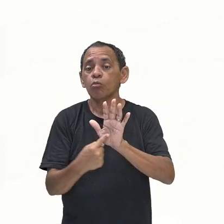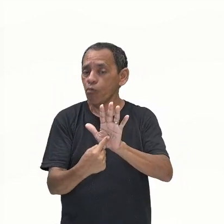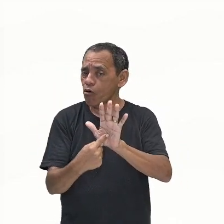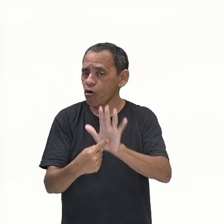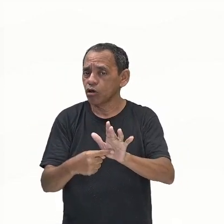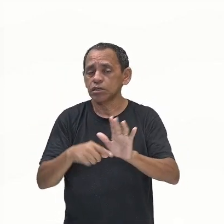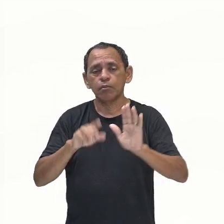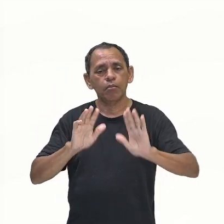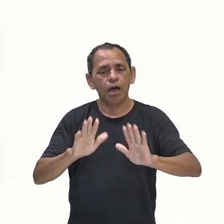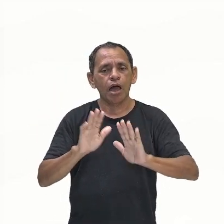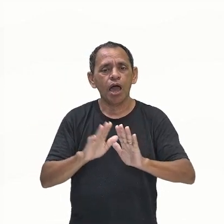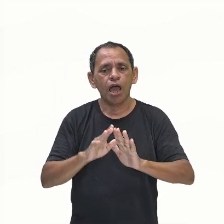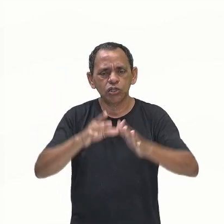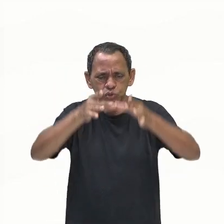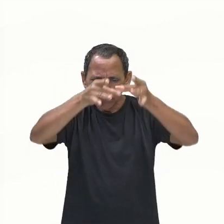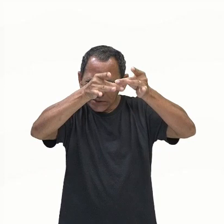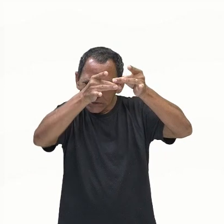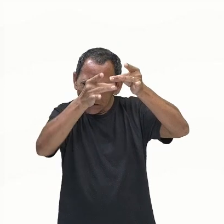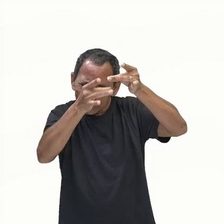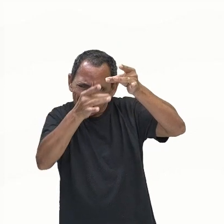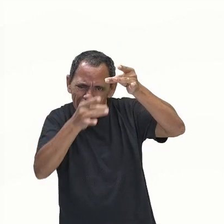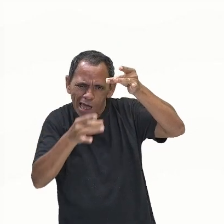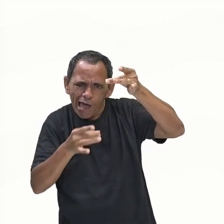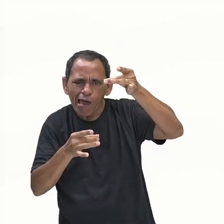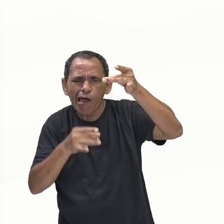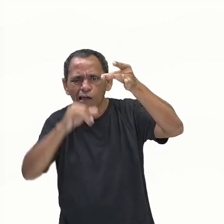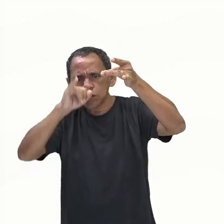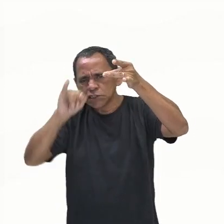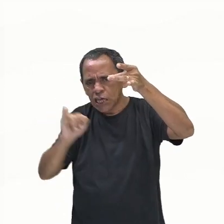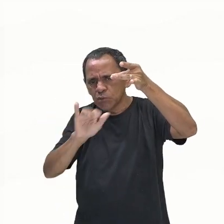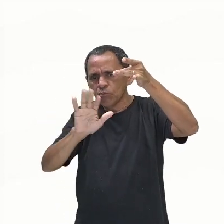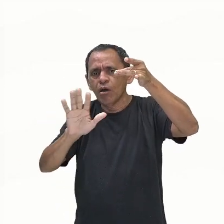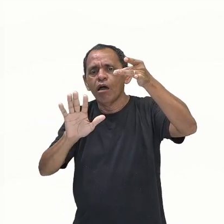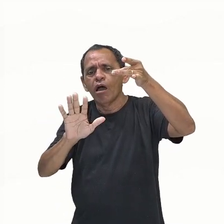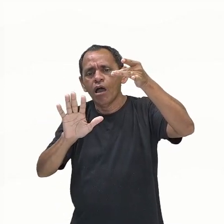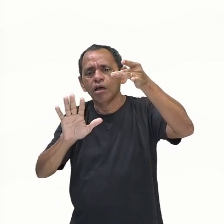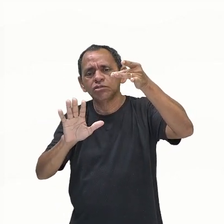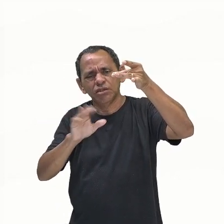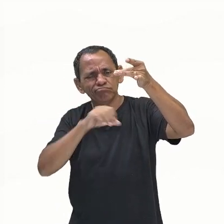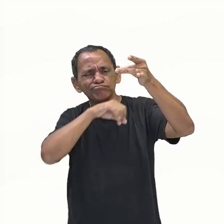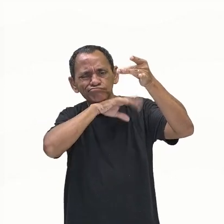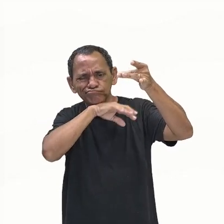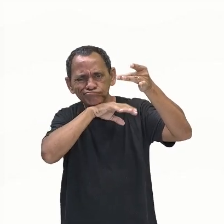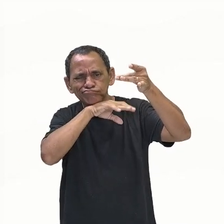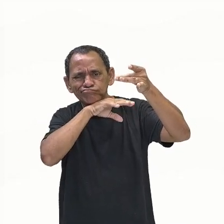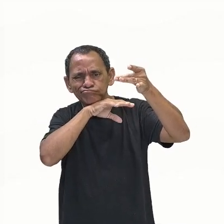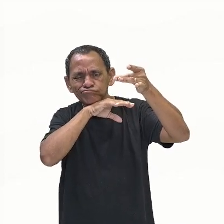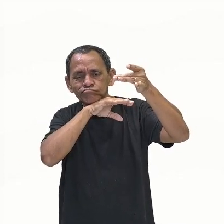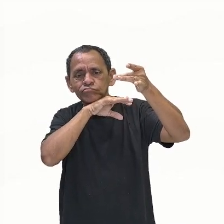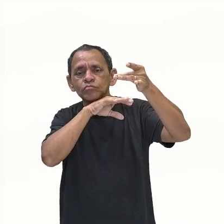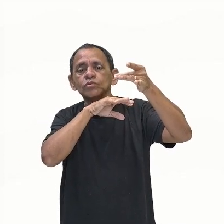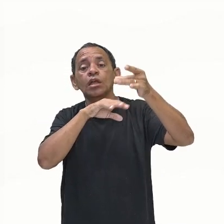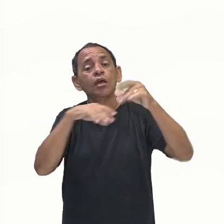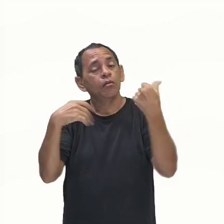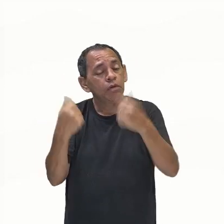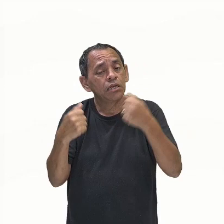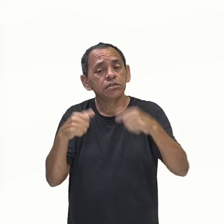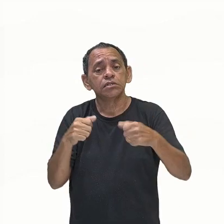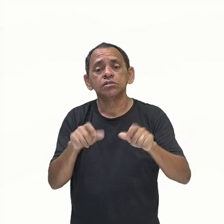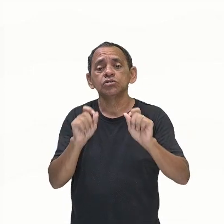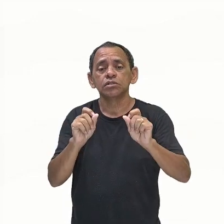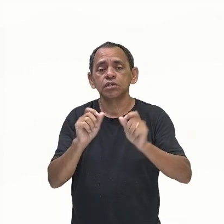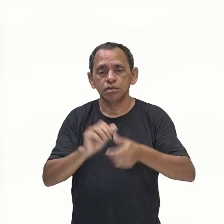o detalhamento do que está sendo imagiado é bem ruim. Então isso aqui seria um satélite de